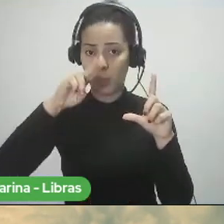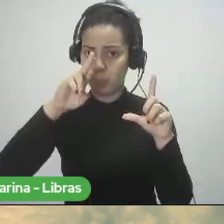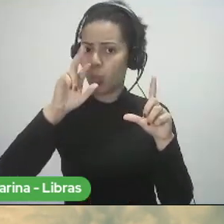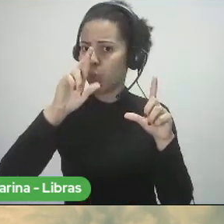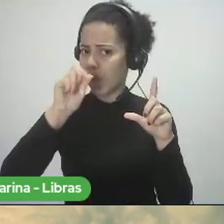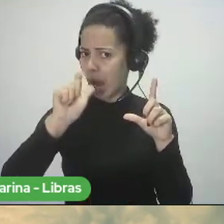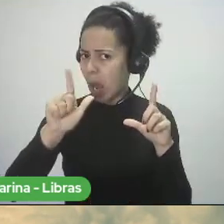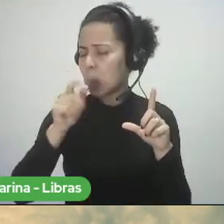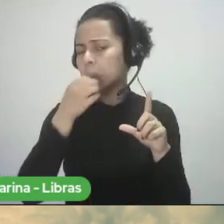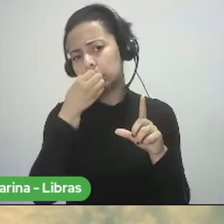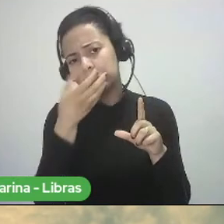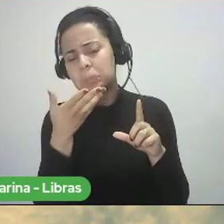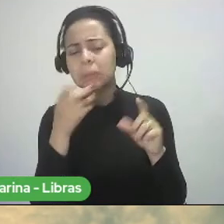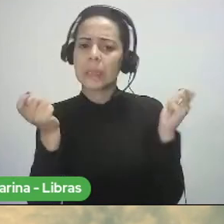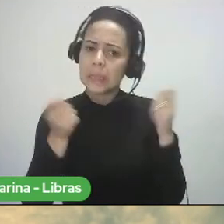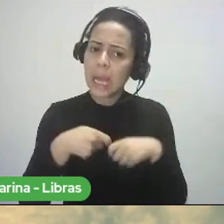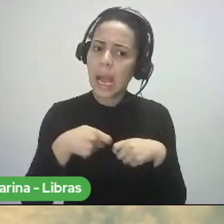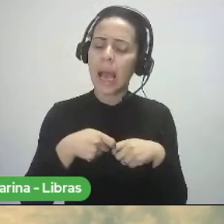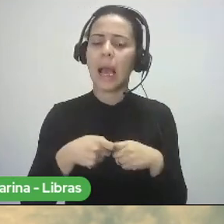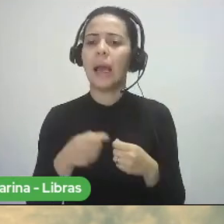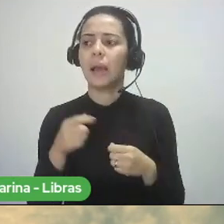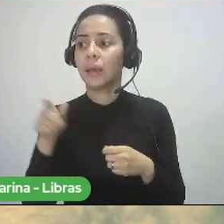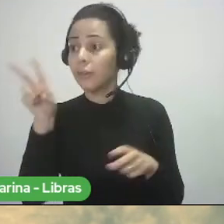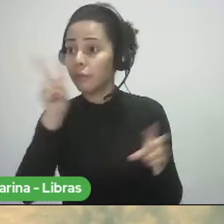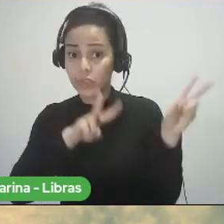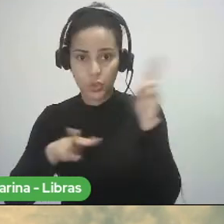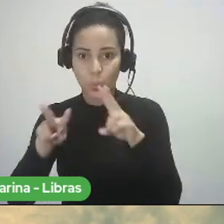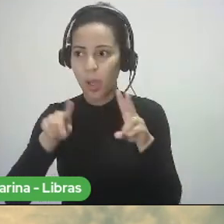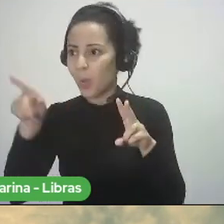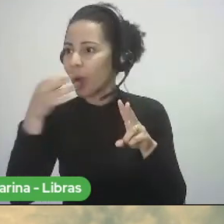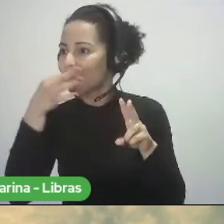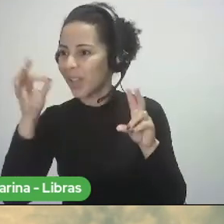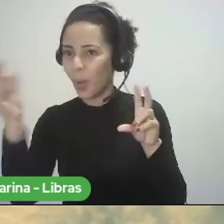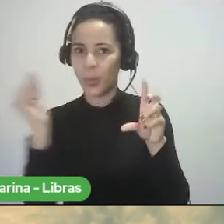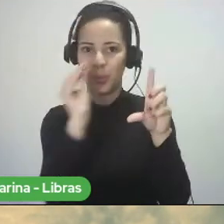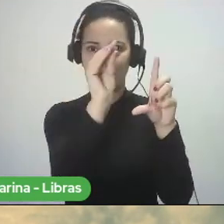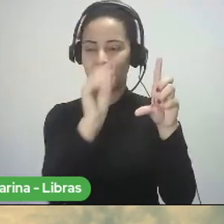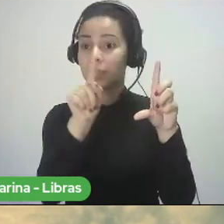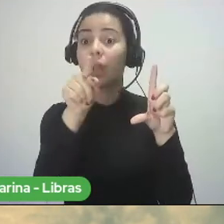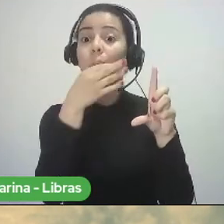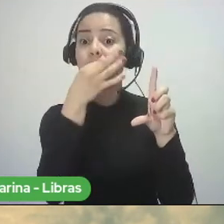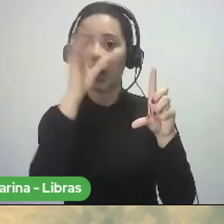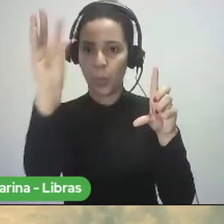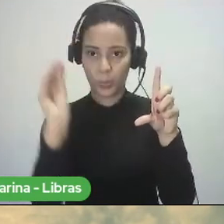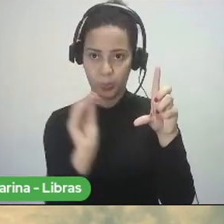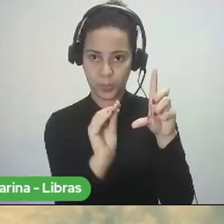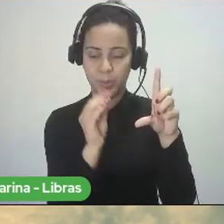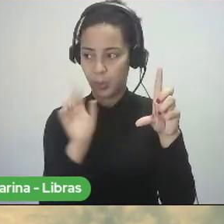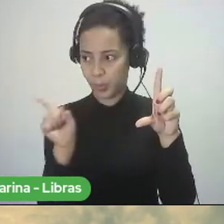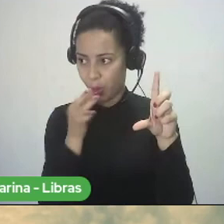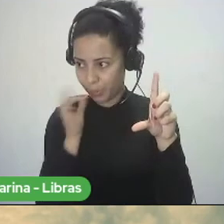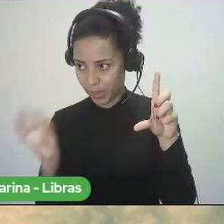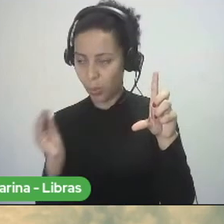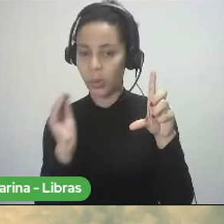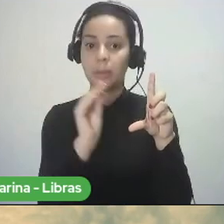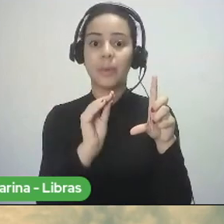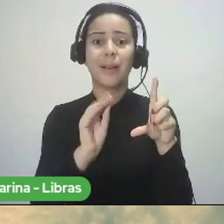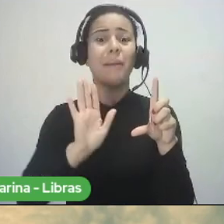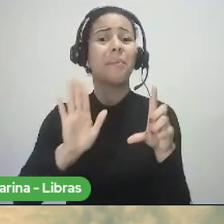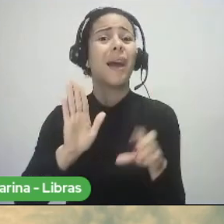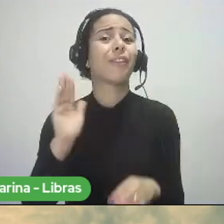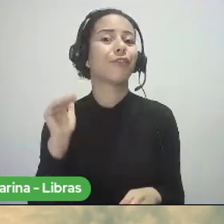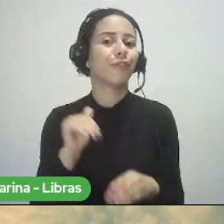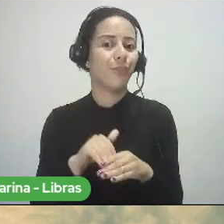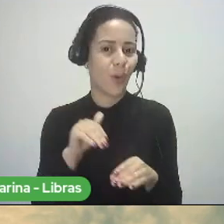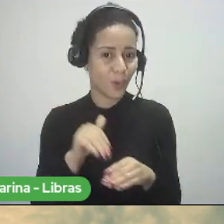As ferramentas de colaboração visual vai funcionar bem. Mas, quando a gente está falando de votação da